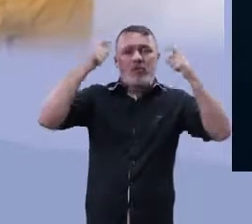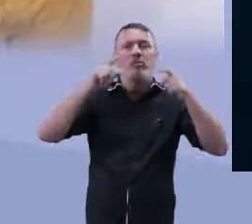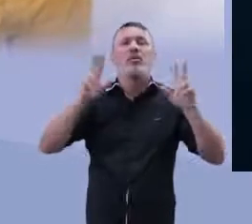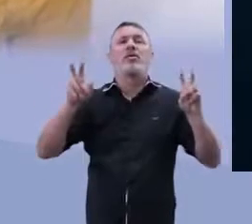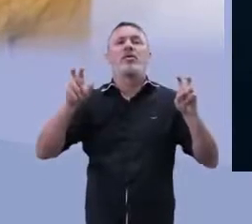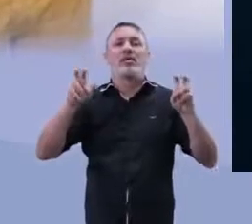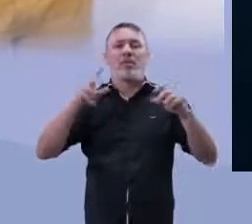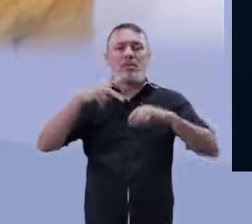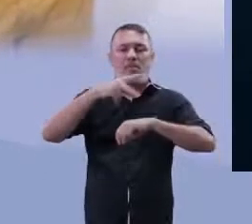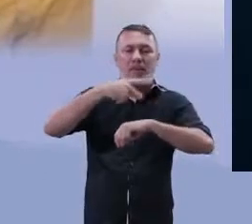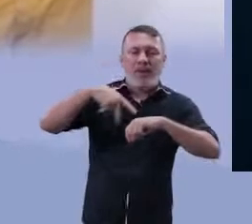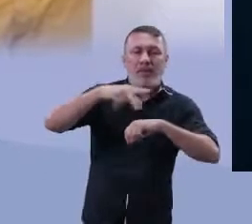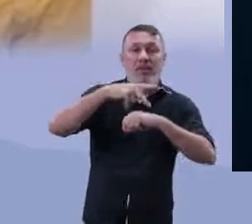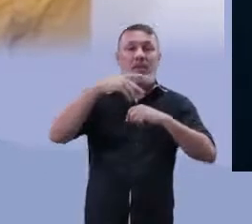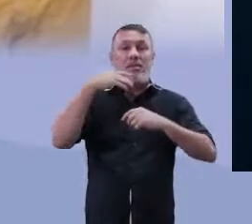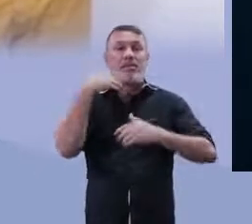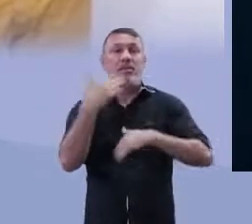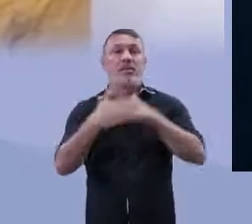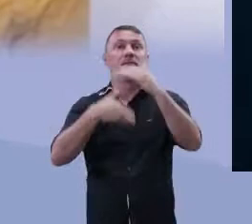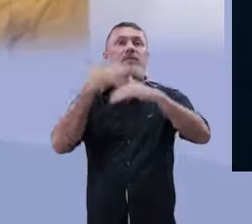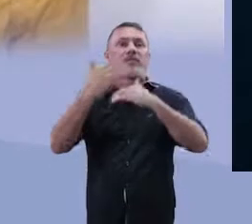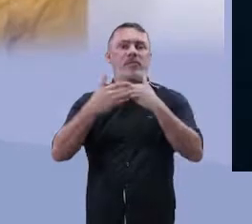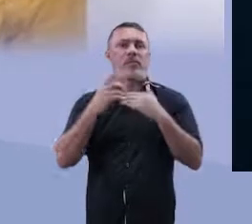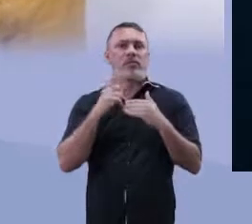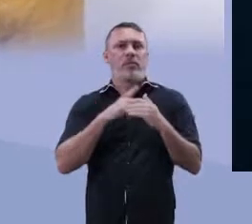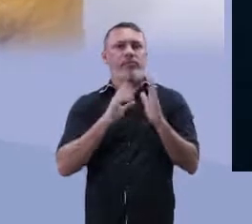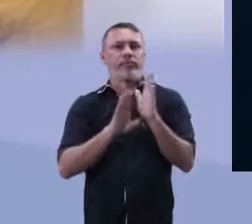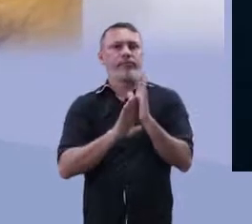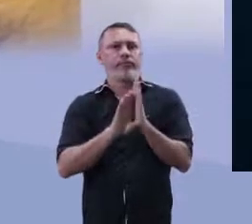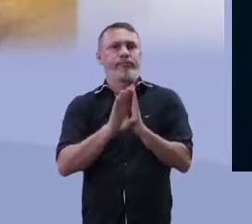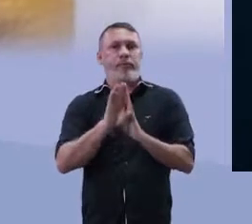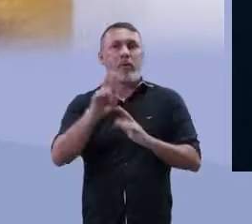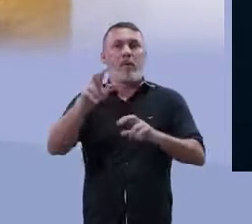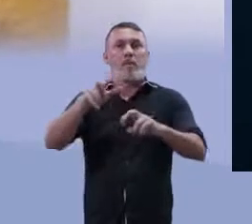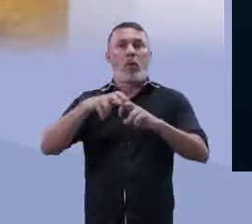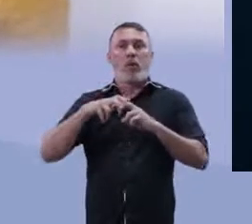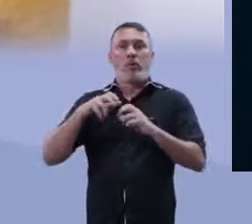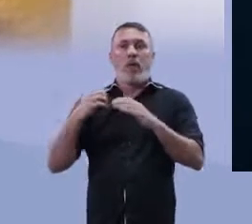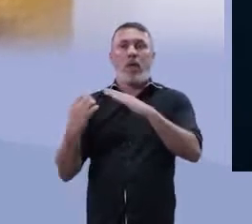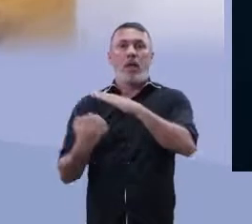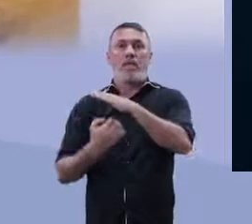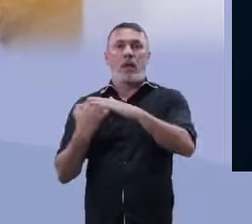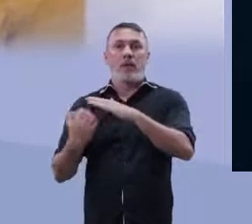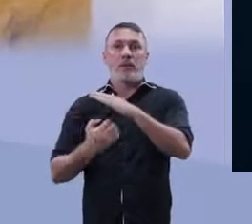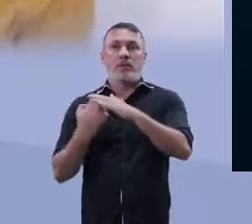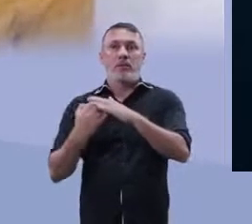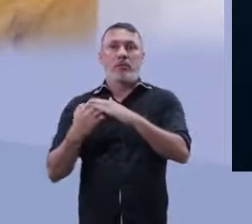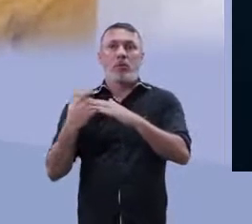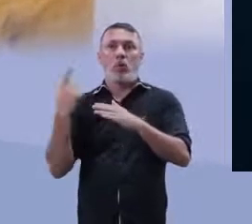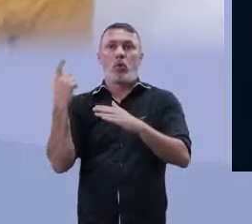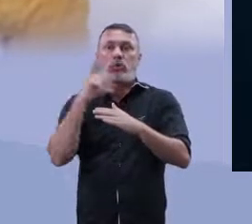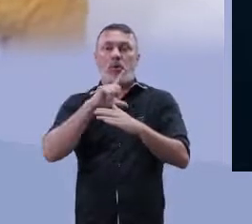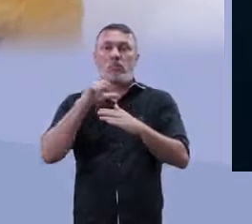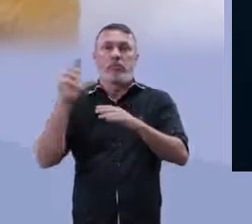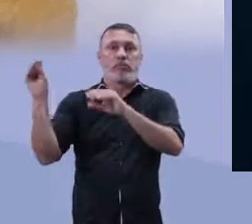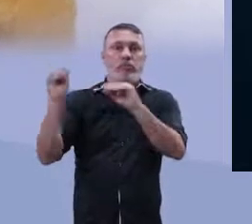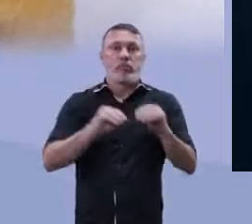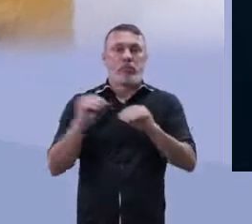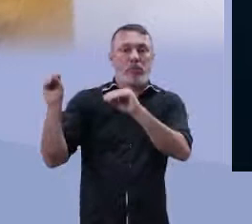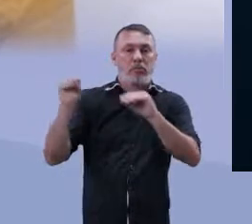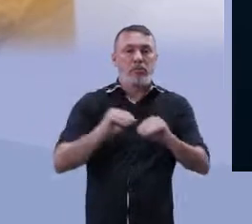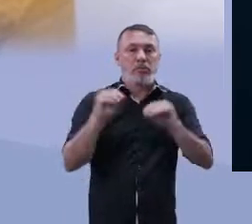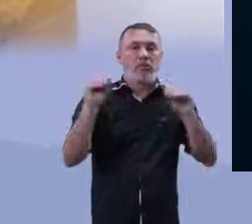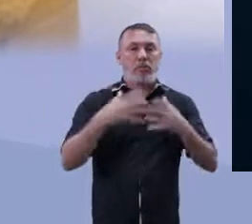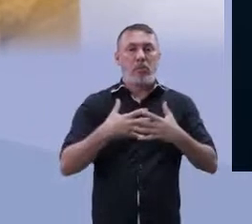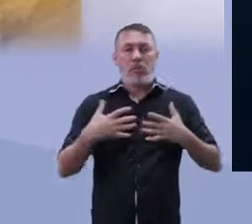em desenvolvimento, né, tiveram um alavancamento, principalmente com essas empresas multinacionais e transnacionais. Aqui no Brasil,